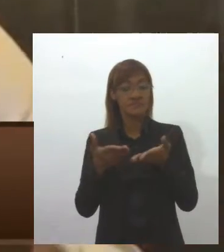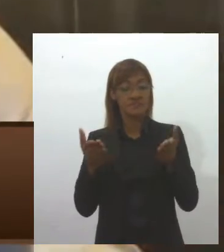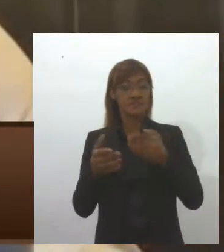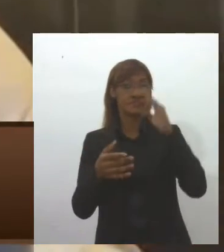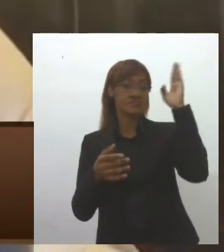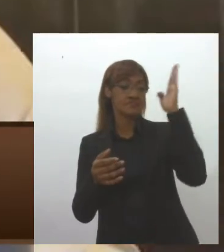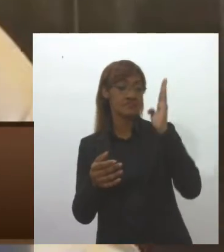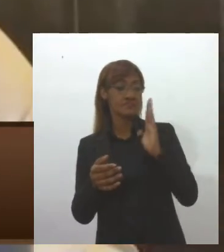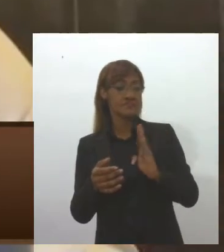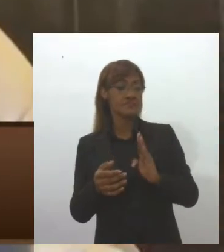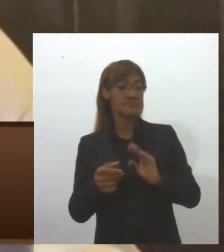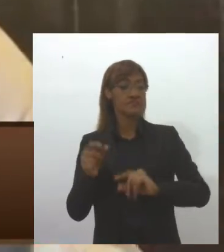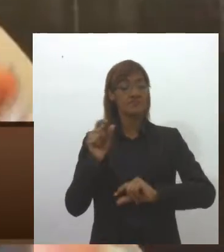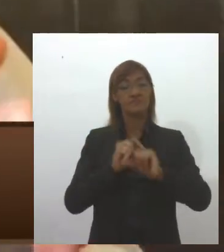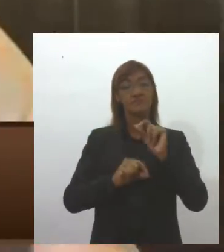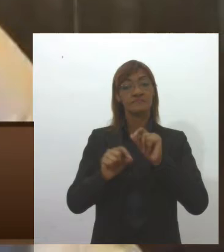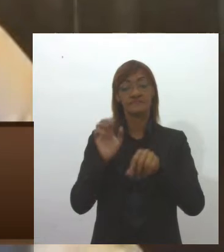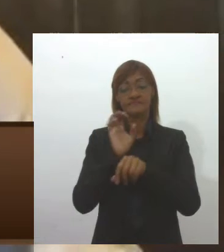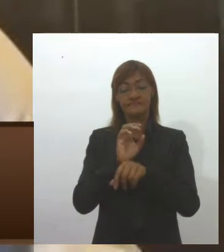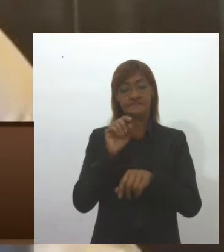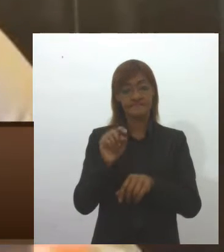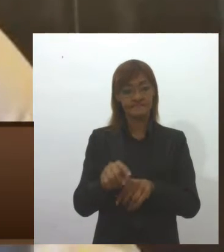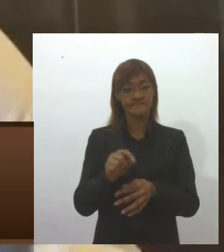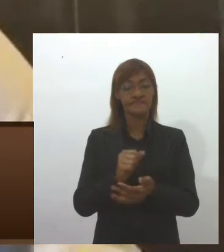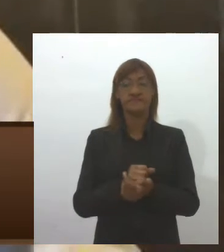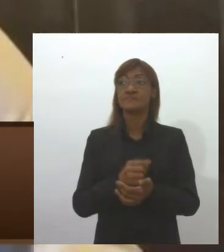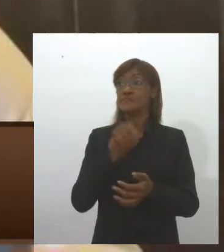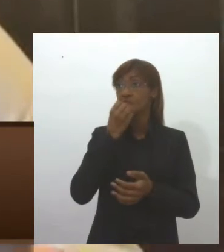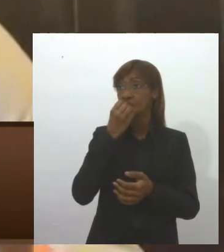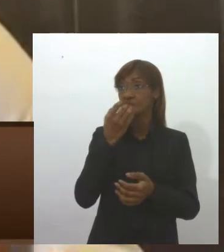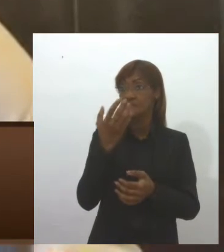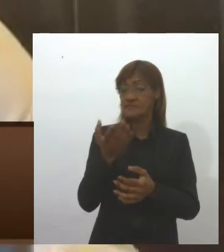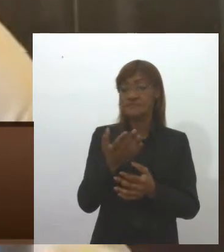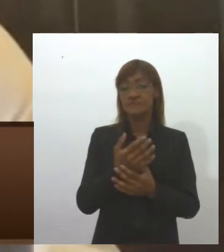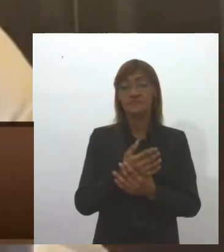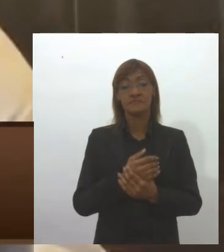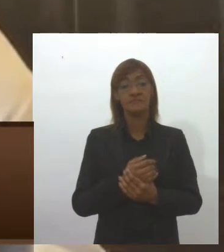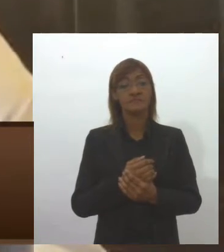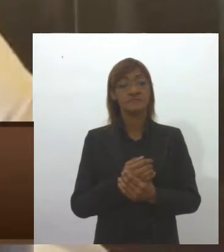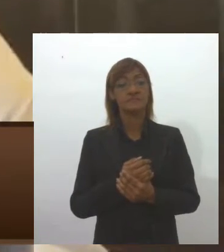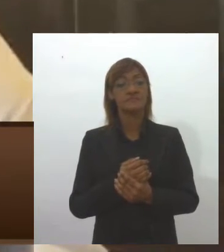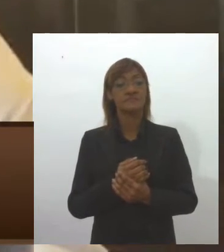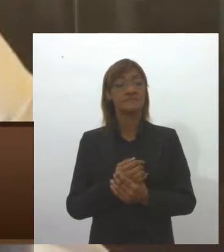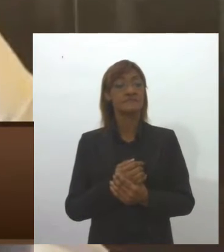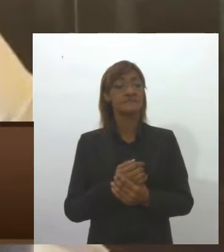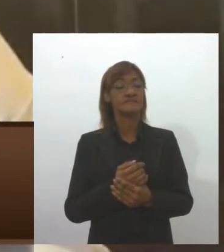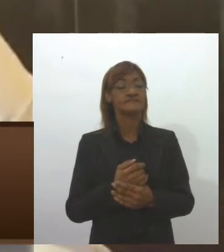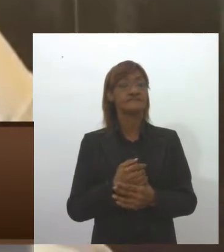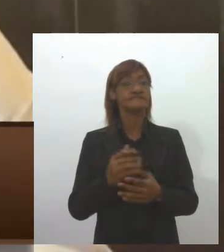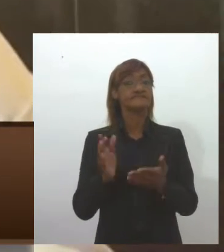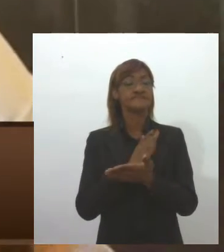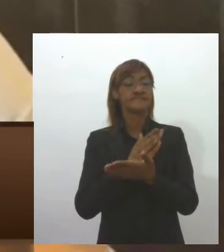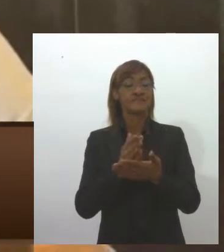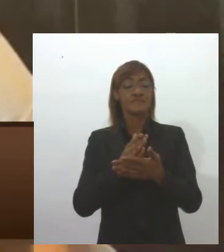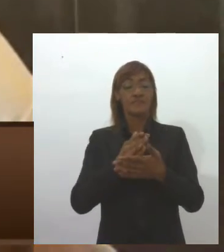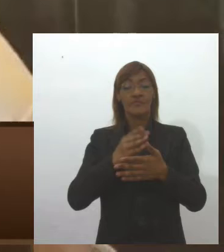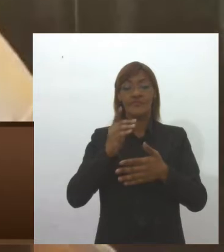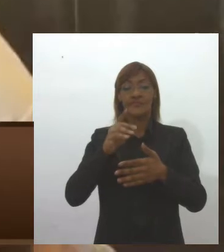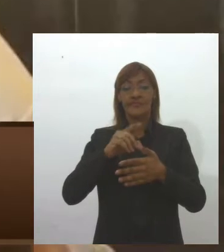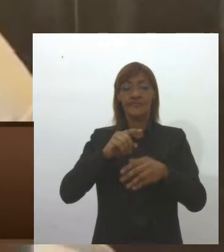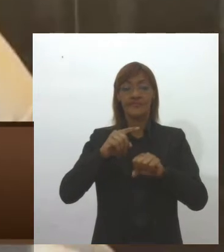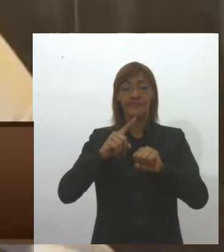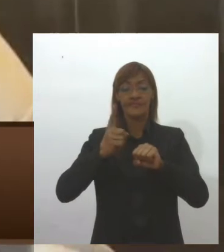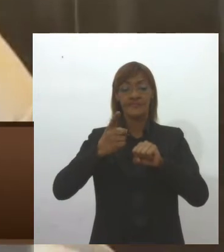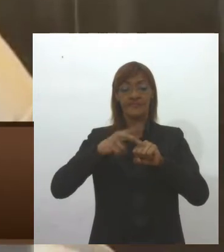bem, principalmente nosso estado, caminhando muito bem na vacinação. E essas novas variantes da pandemia também